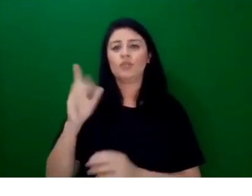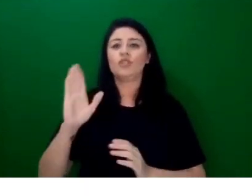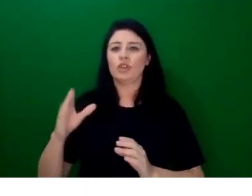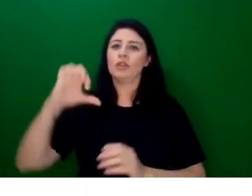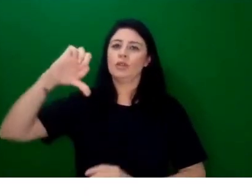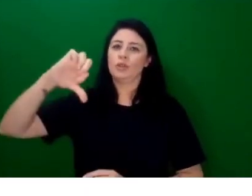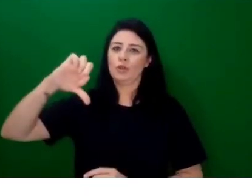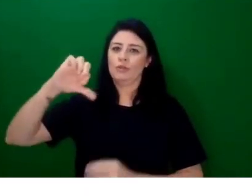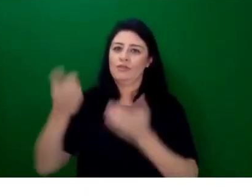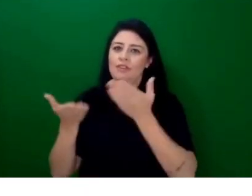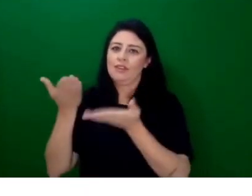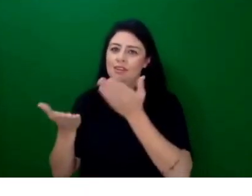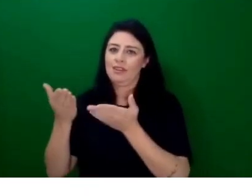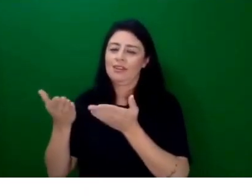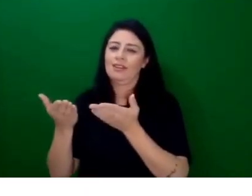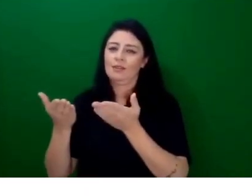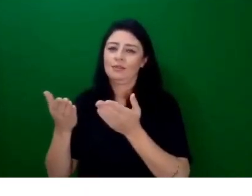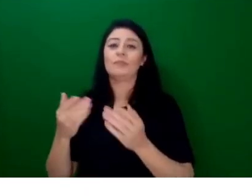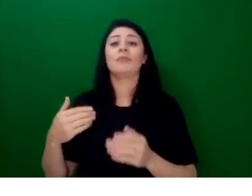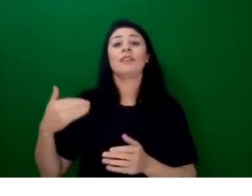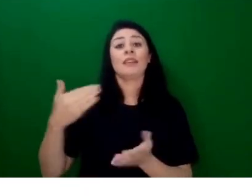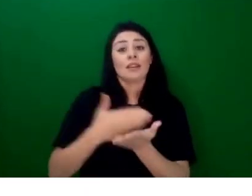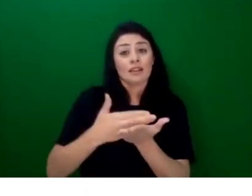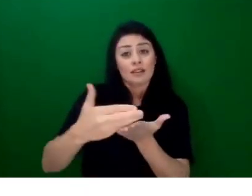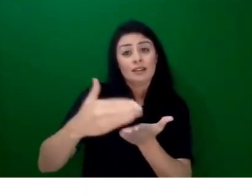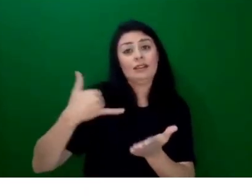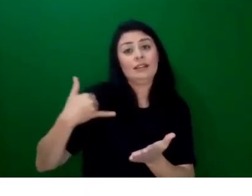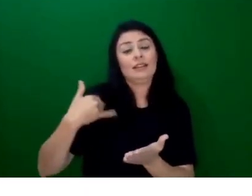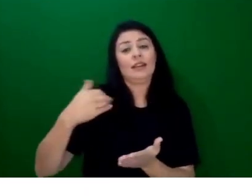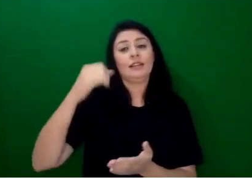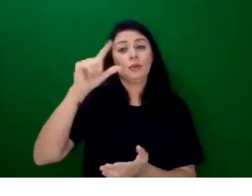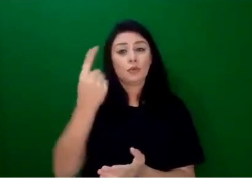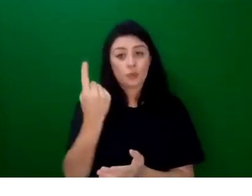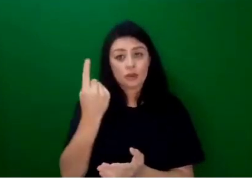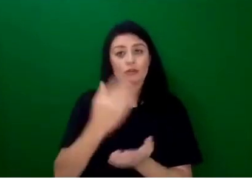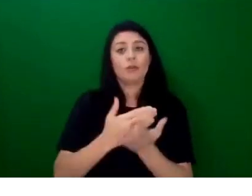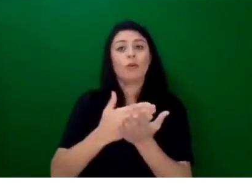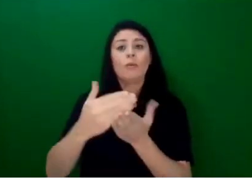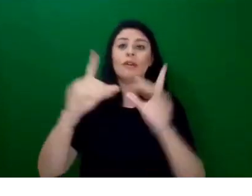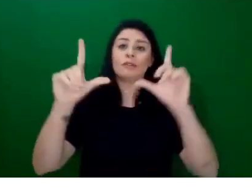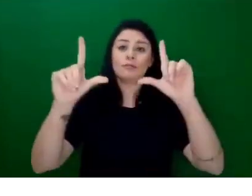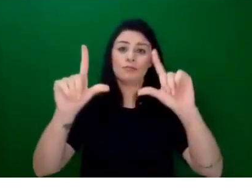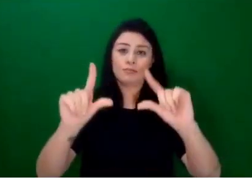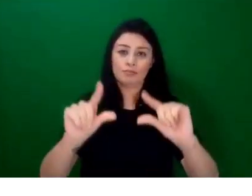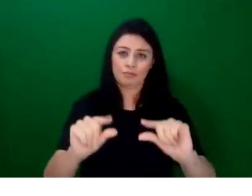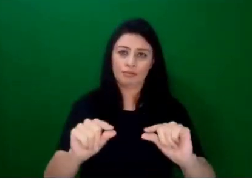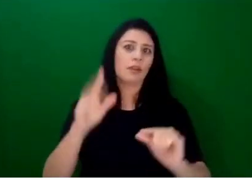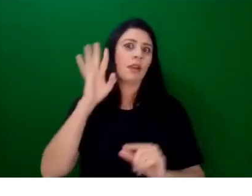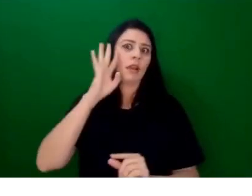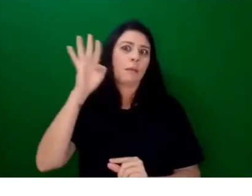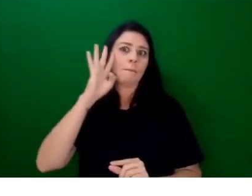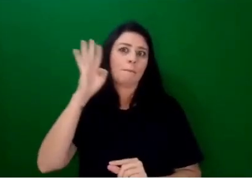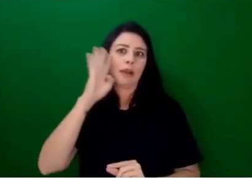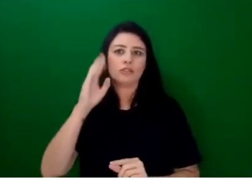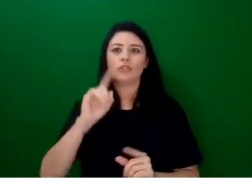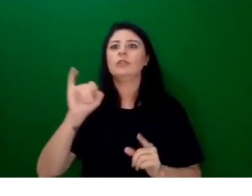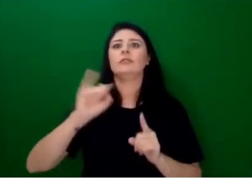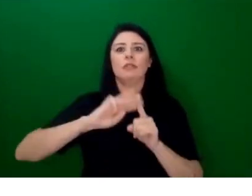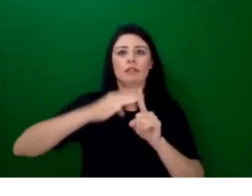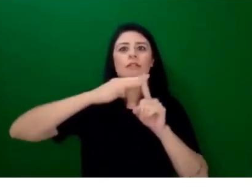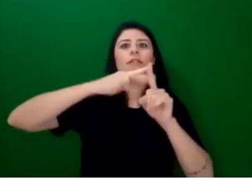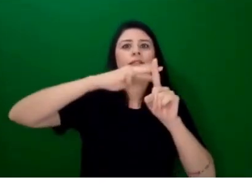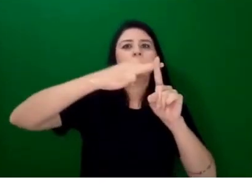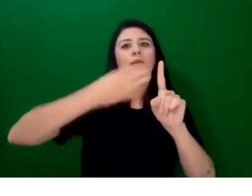9. A partir de 1 ano, isso diminui, porque imagine se o resto da vida a gente triplicasse o peso, o tamanho que a gente não ia